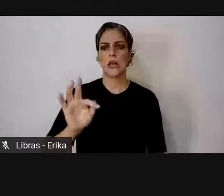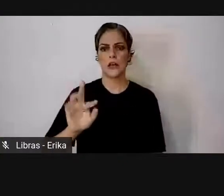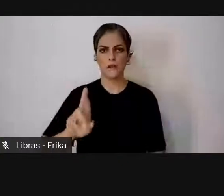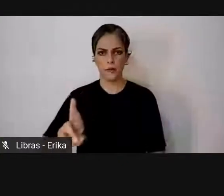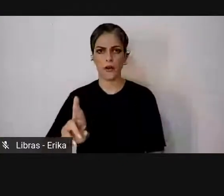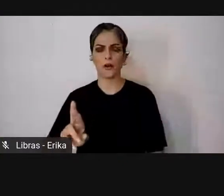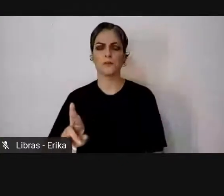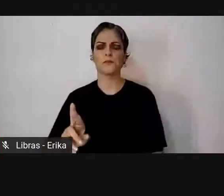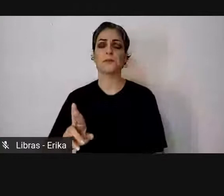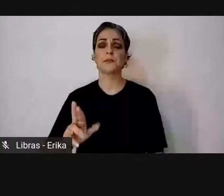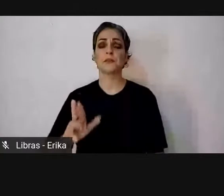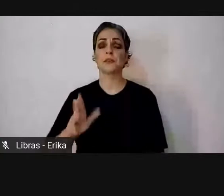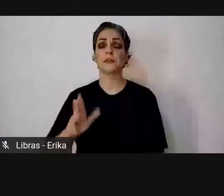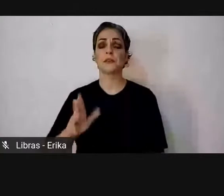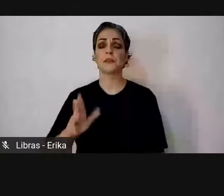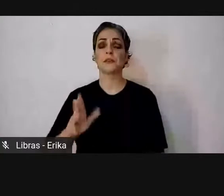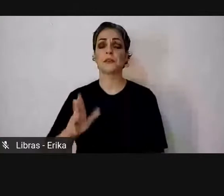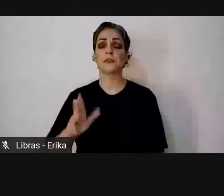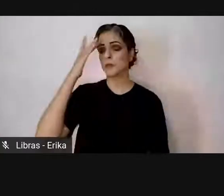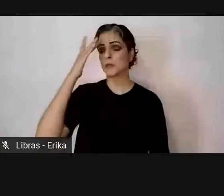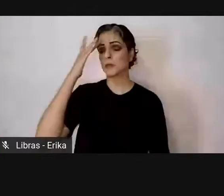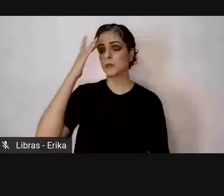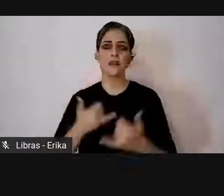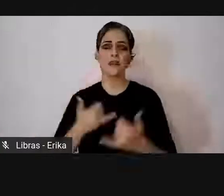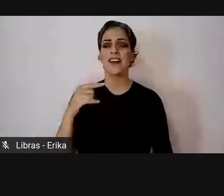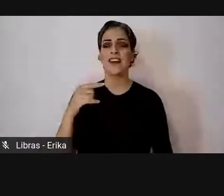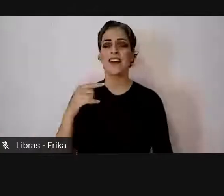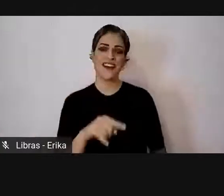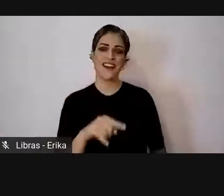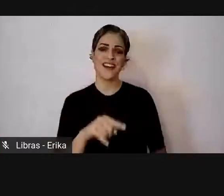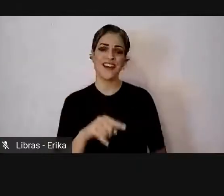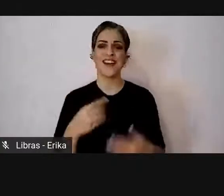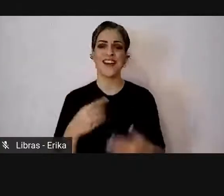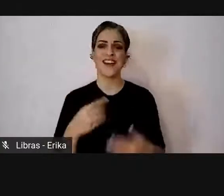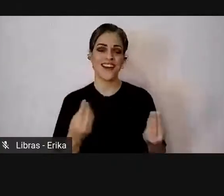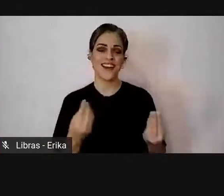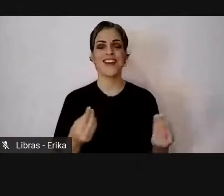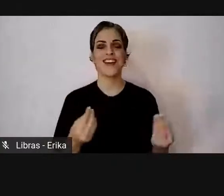encontravam e falavam, Enjoy Machine Learning, porque era sempre